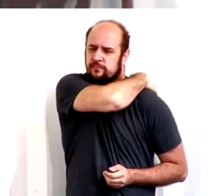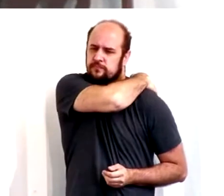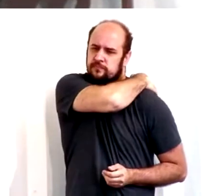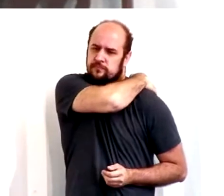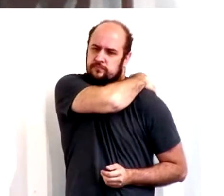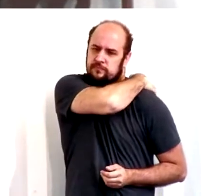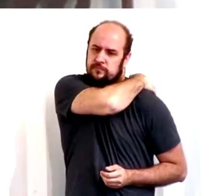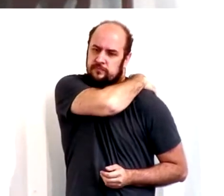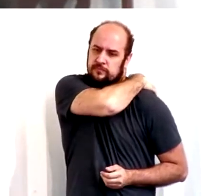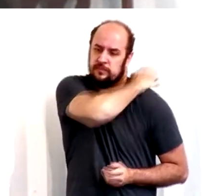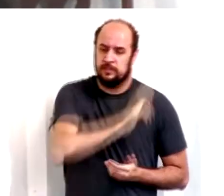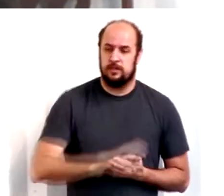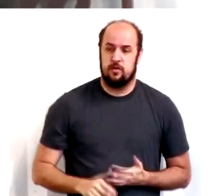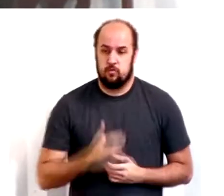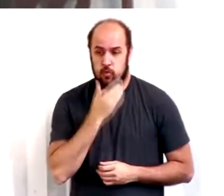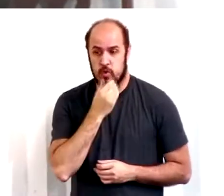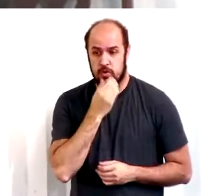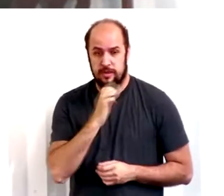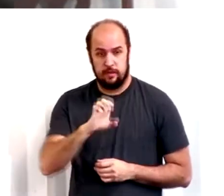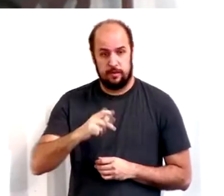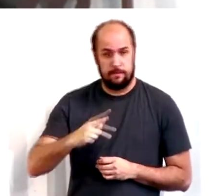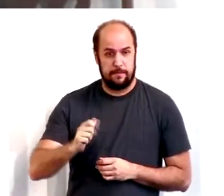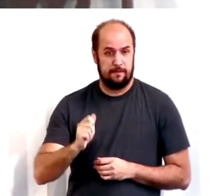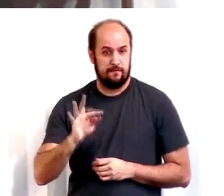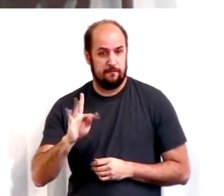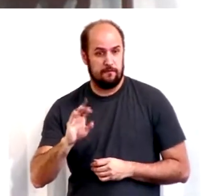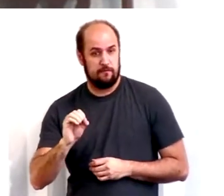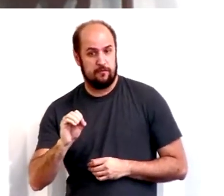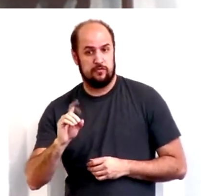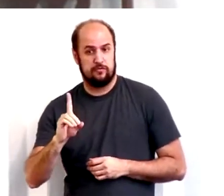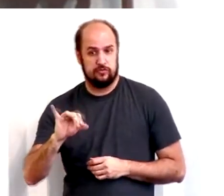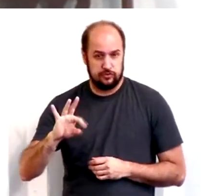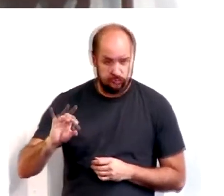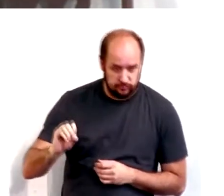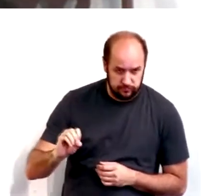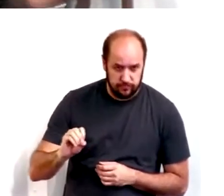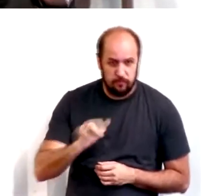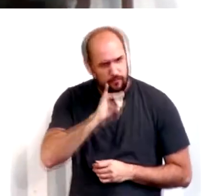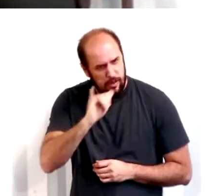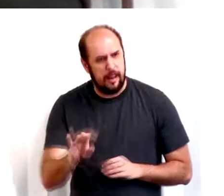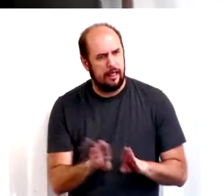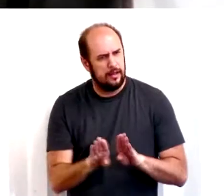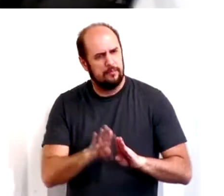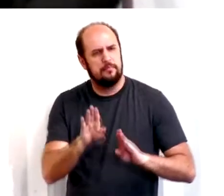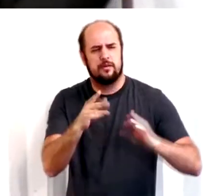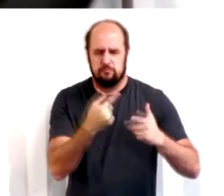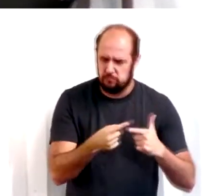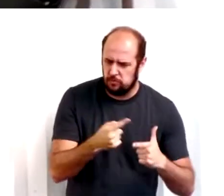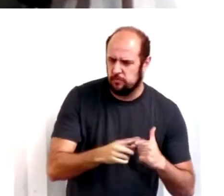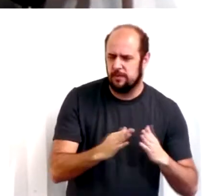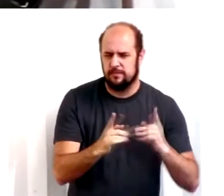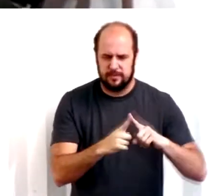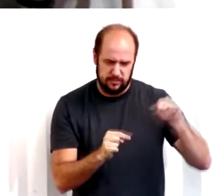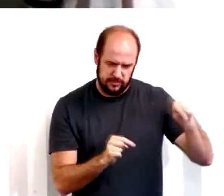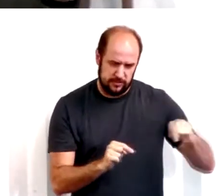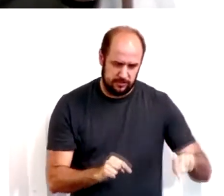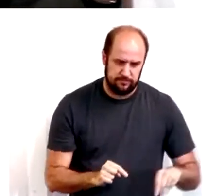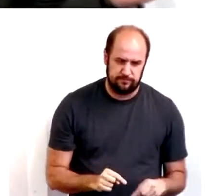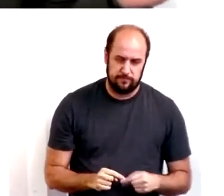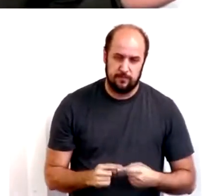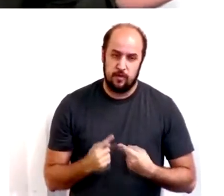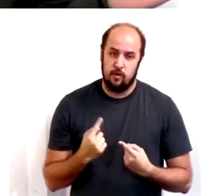das dificuldades, das lutas que essa igreja estava passando. Mas ele precisava saber mais. Afinal de contas, o meio de comunicação naquela